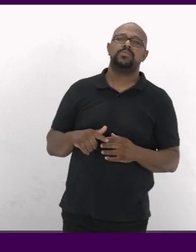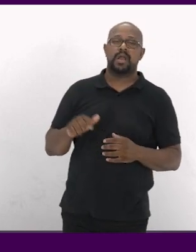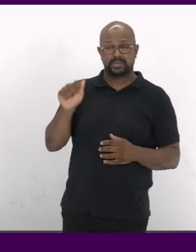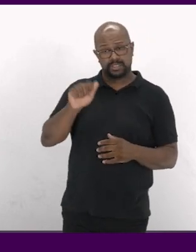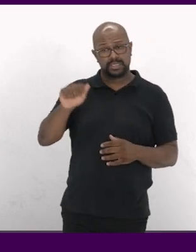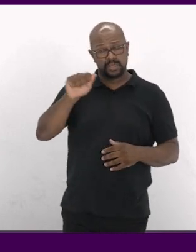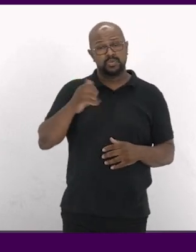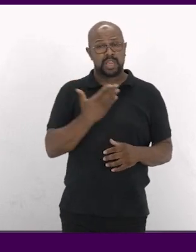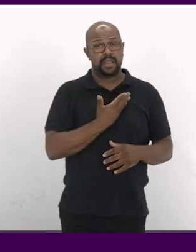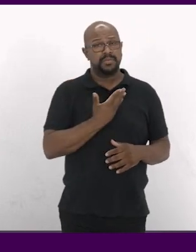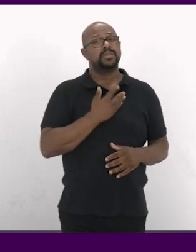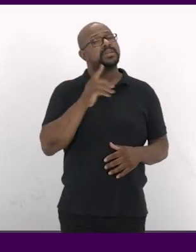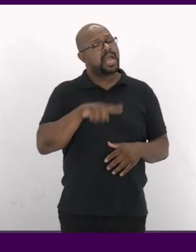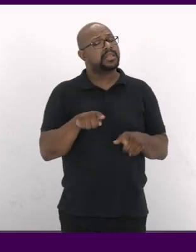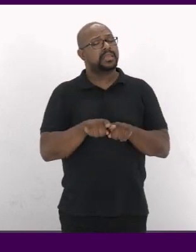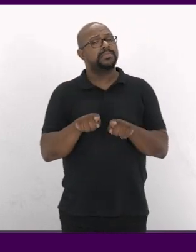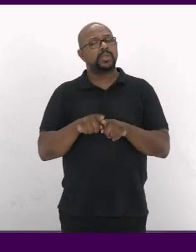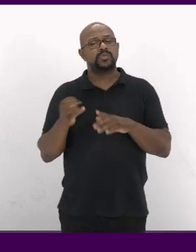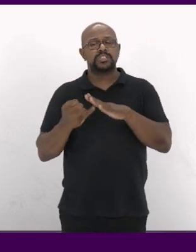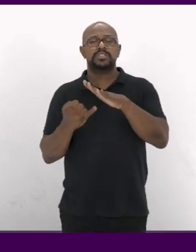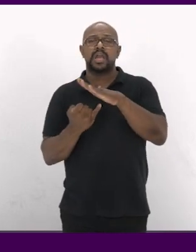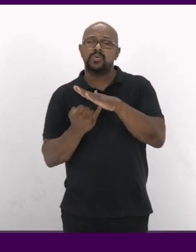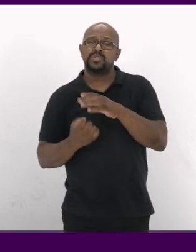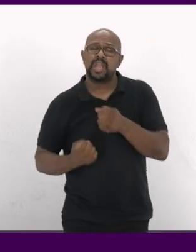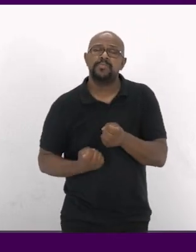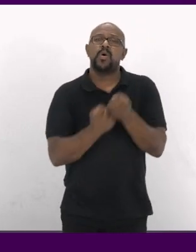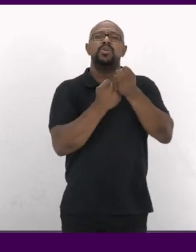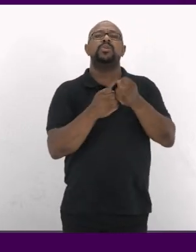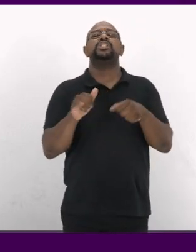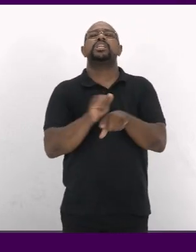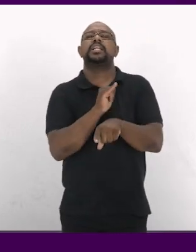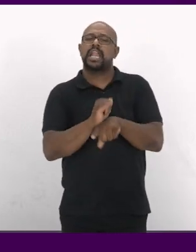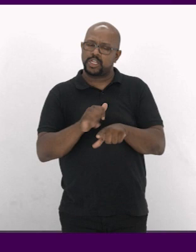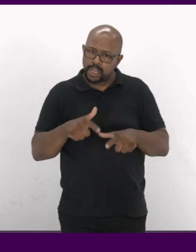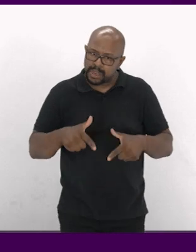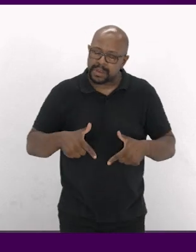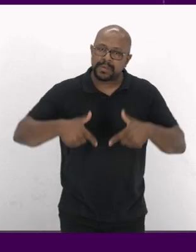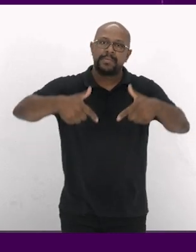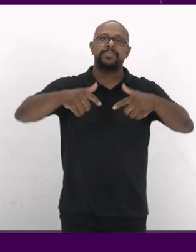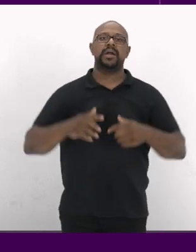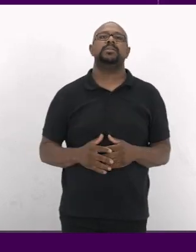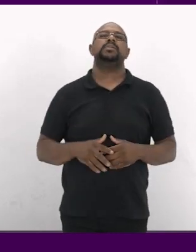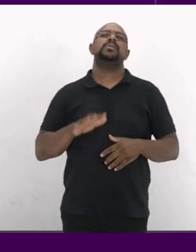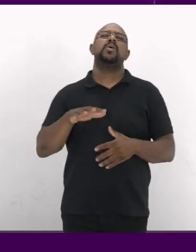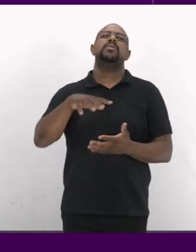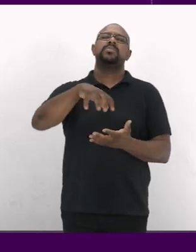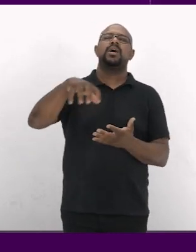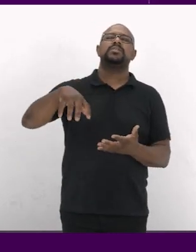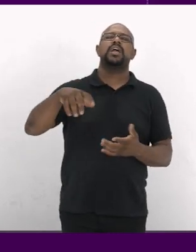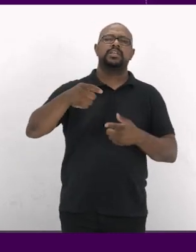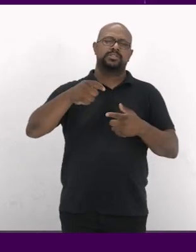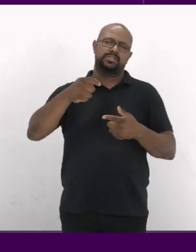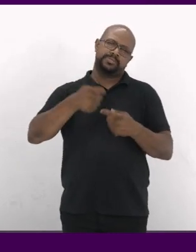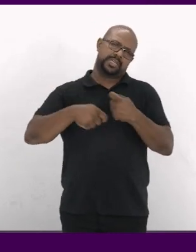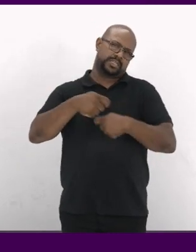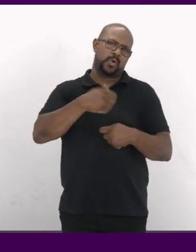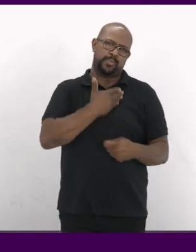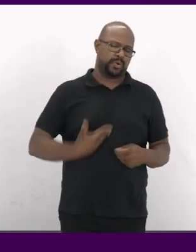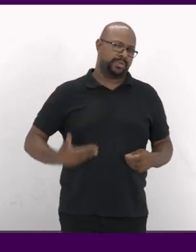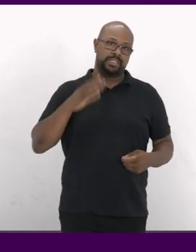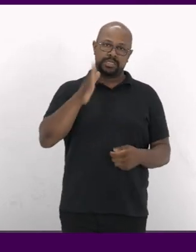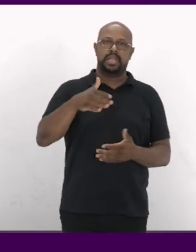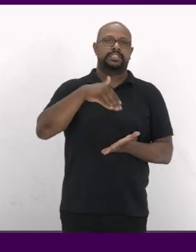A Associação de Amigos é também uma instituição de apoio estratégico e operacional. Como os órgãos da administração